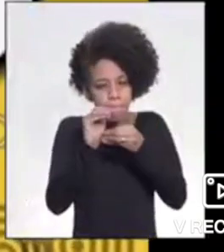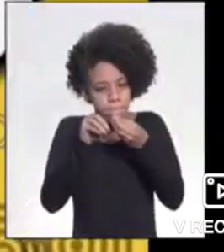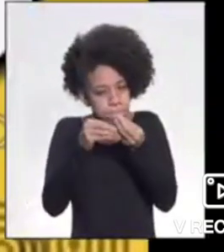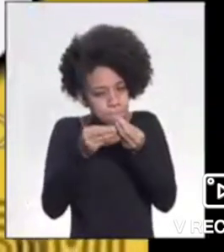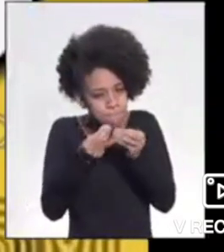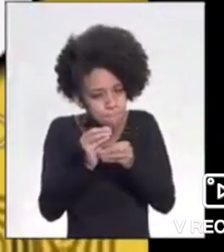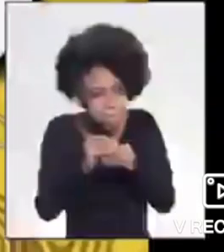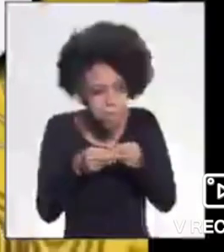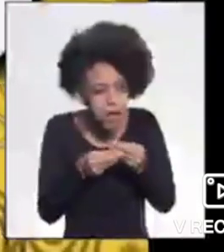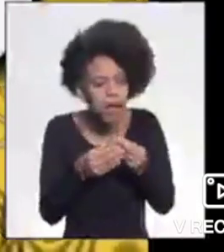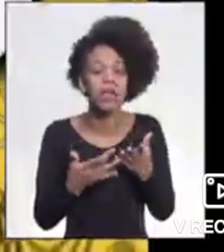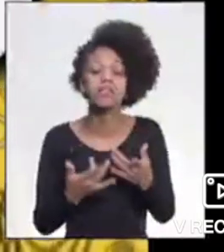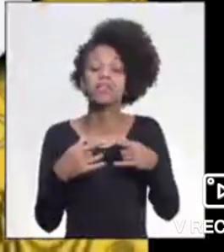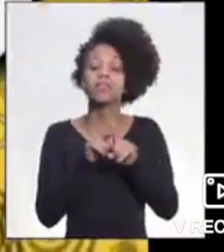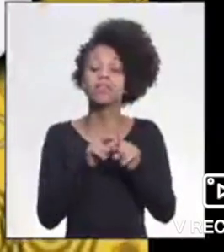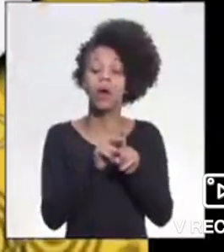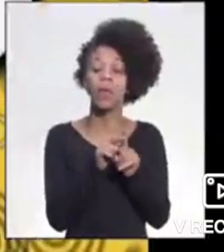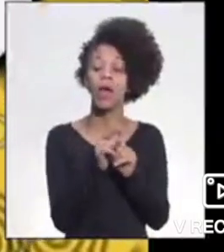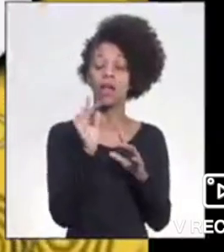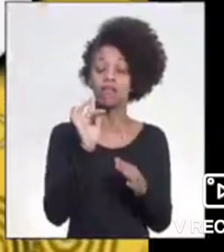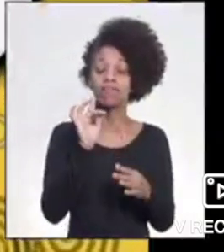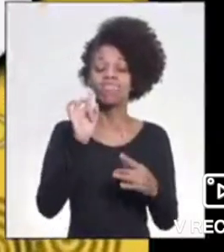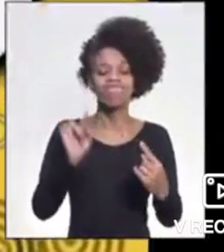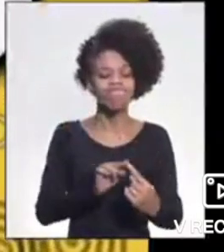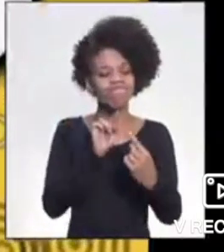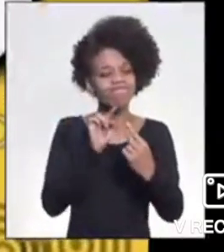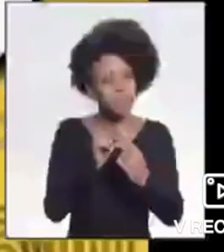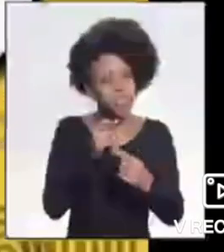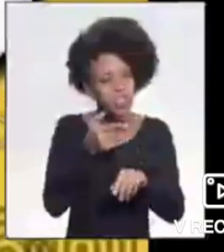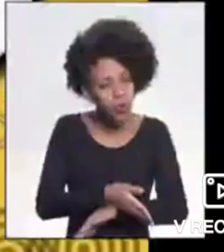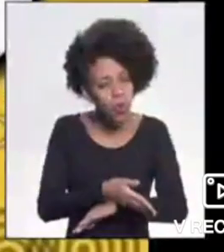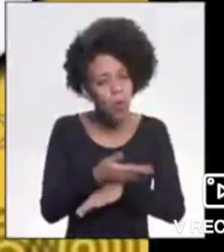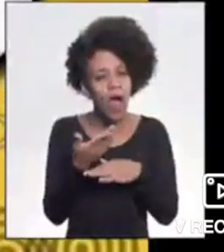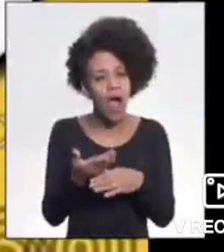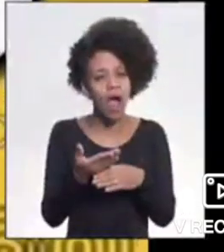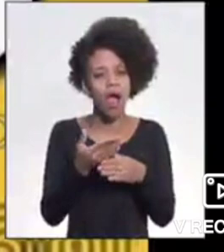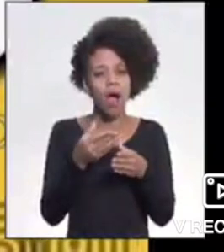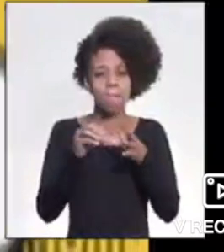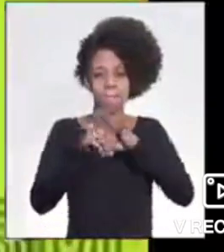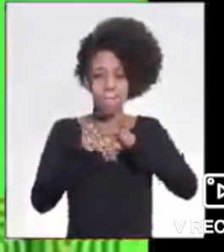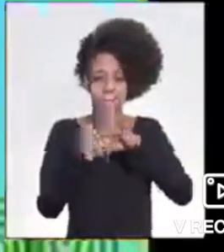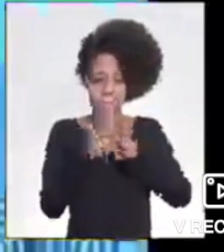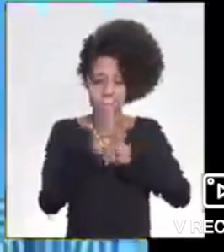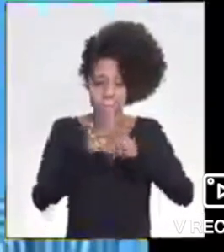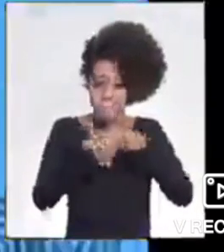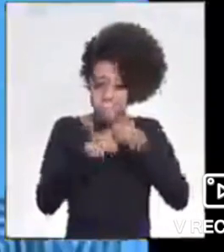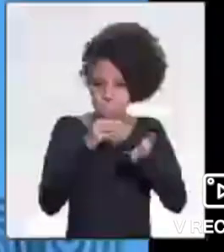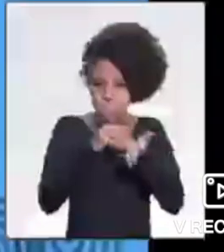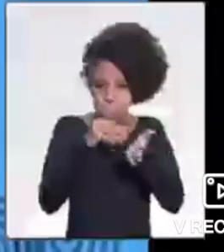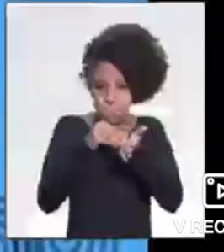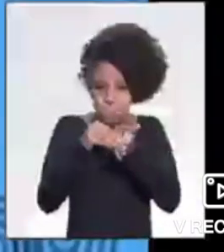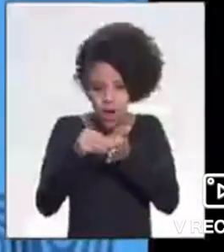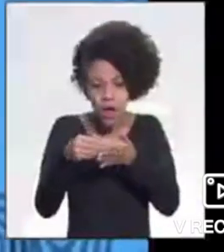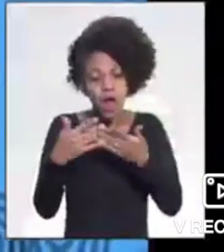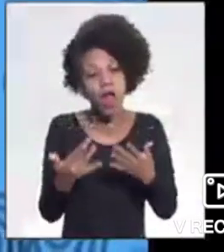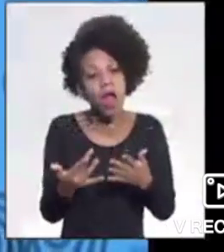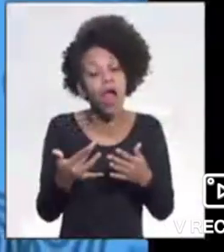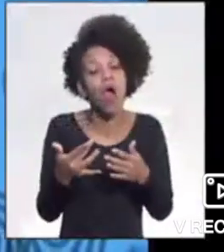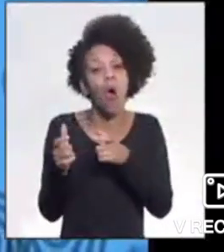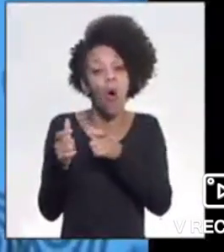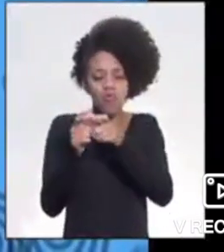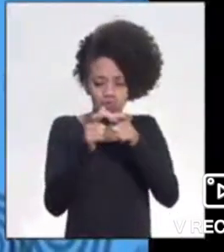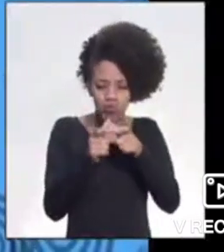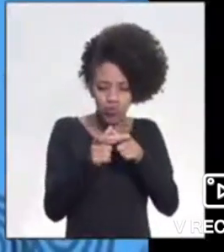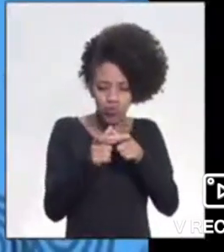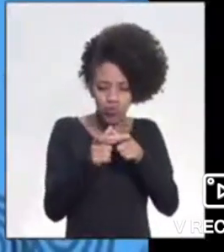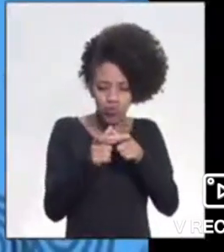corpusculares. Thomson concluiu que essas partículas negativas deveriam fazer parte de qualquer átomo. Posteriormente, os corpúsculos receberam o